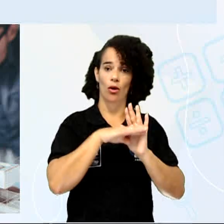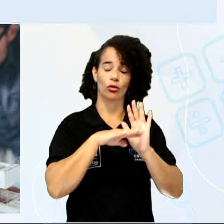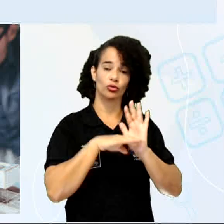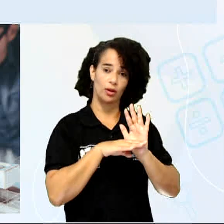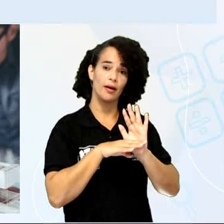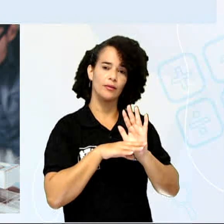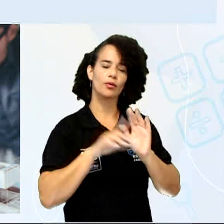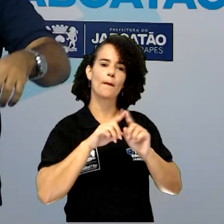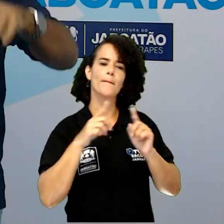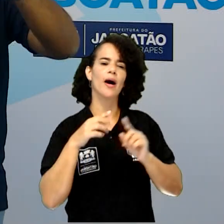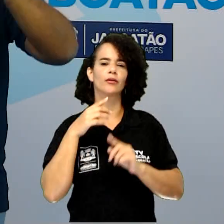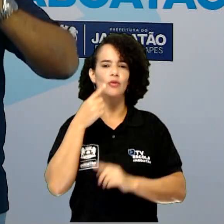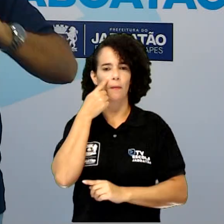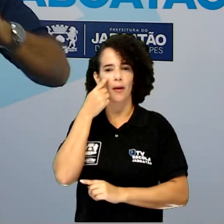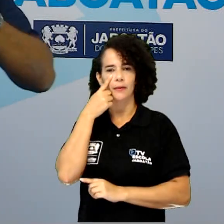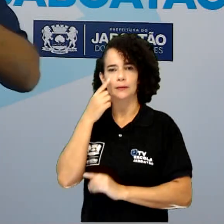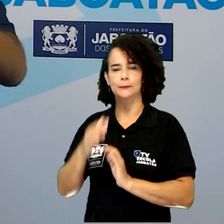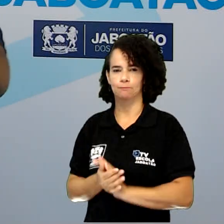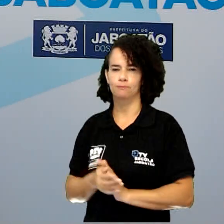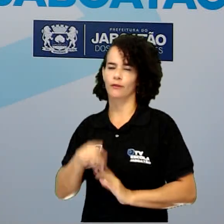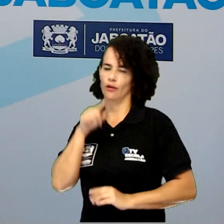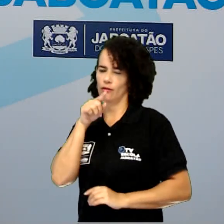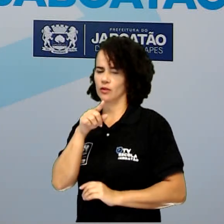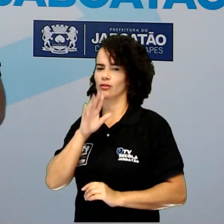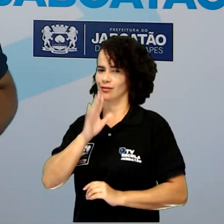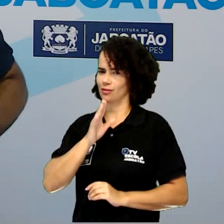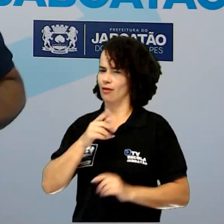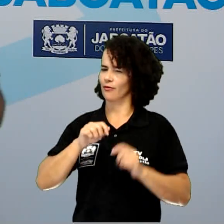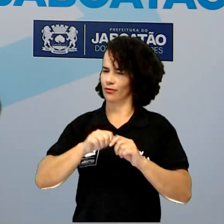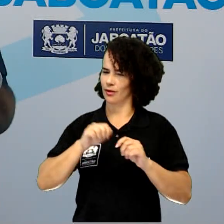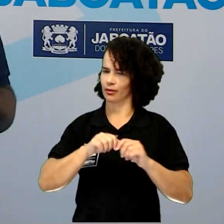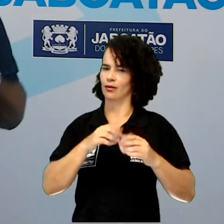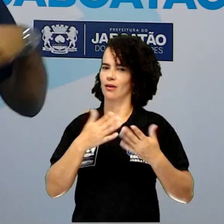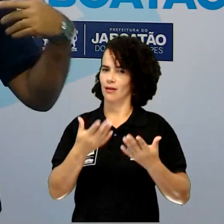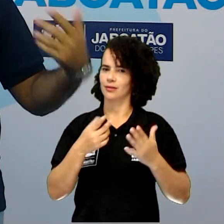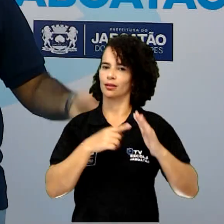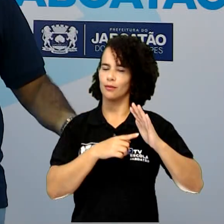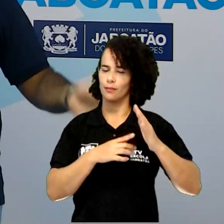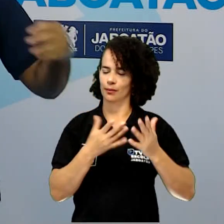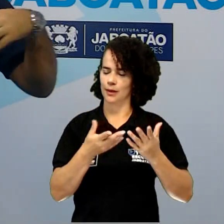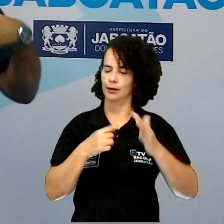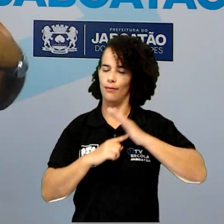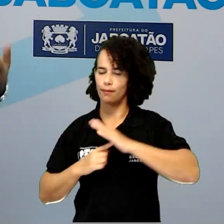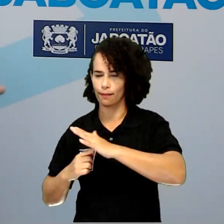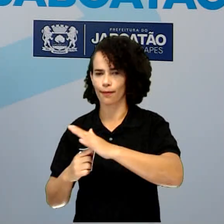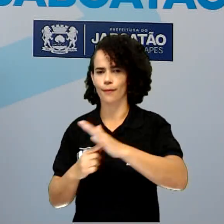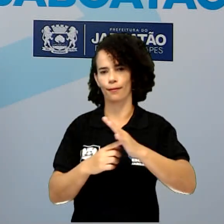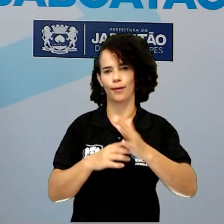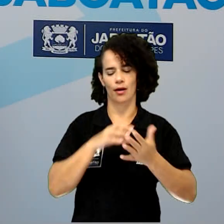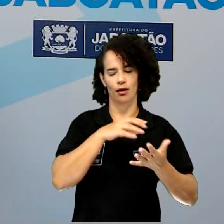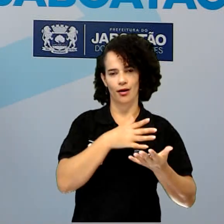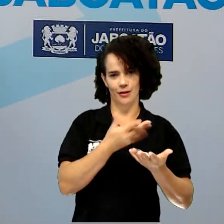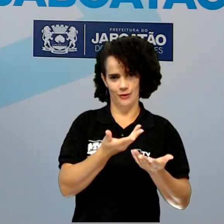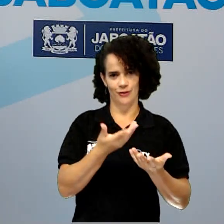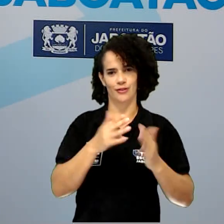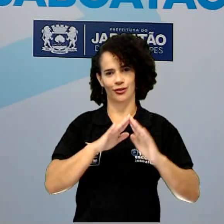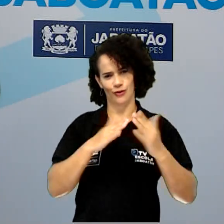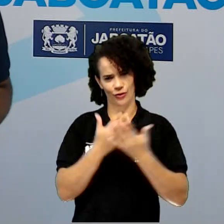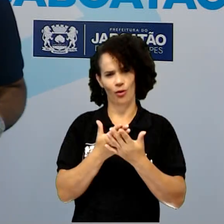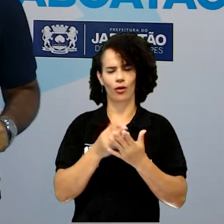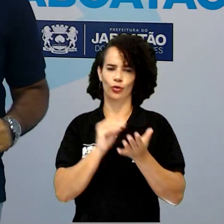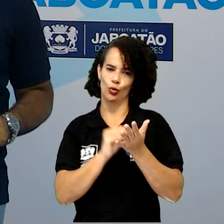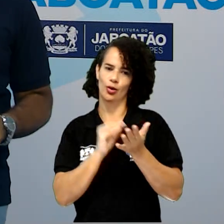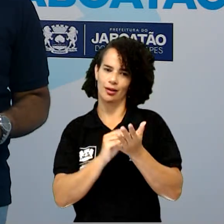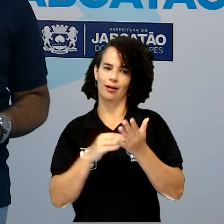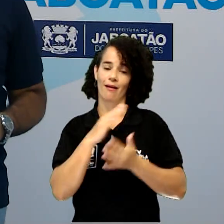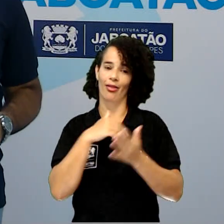Mas vem aqui comigo. Você já deve ter usado muita maquete na sua vida, nas suas feiras ou nas suas apresentações de escola. Eu botei até uma imagem